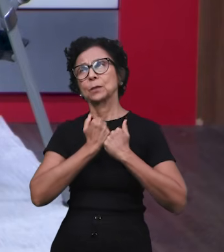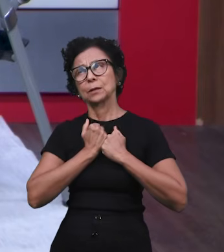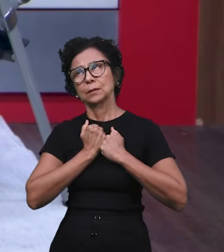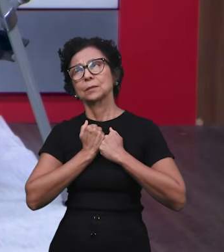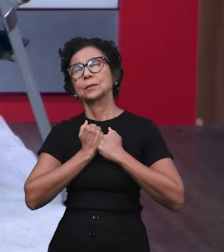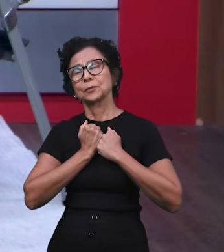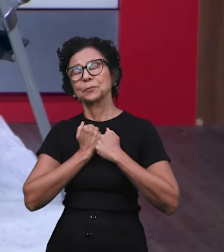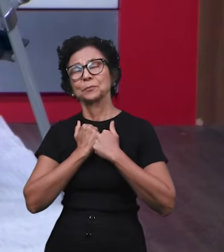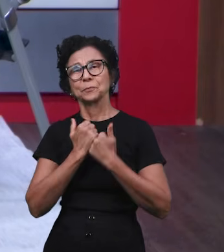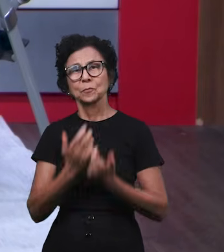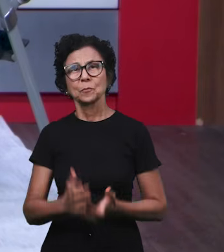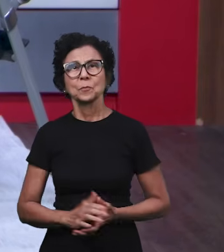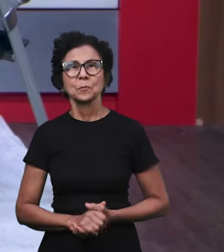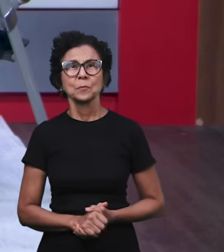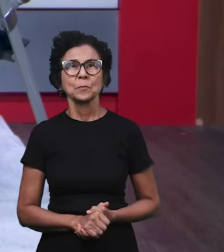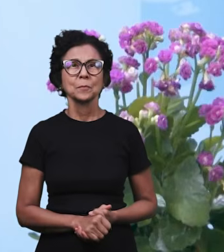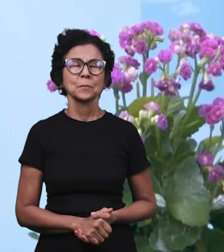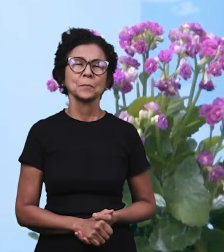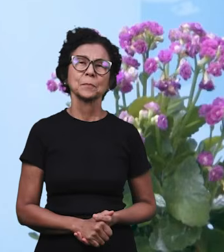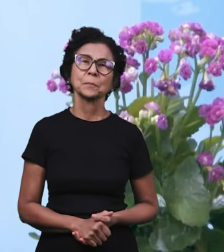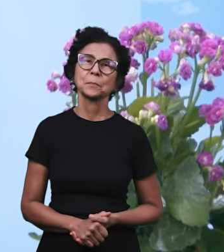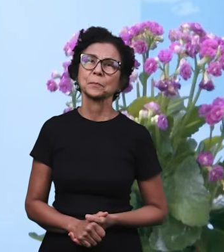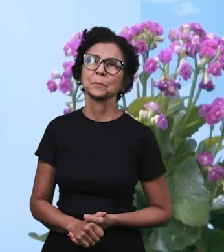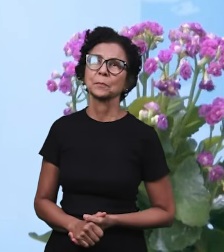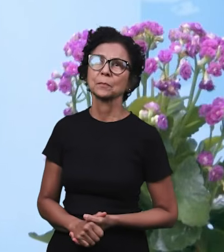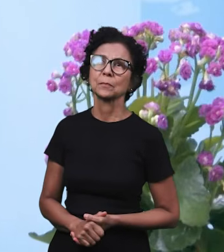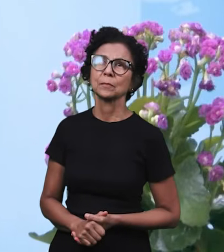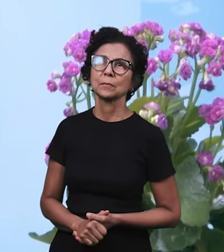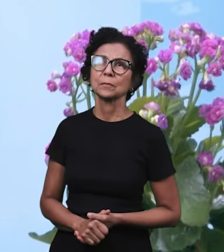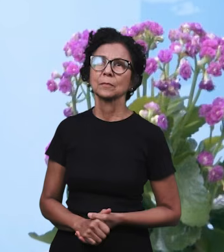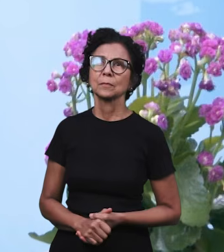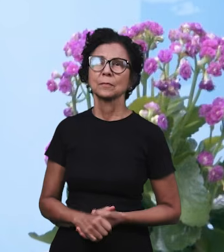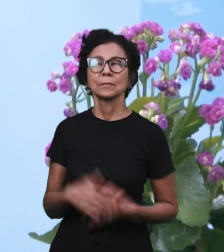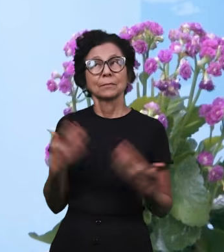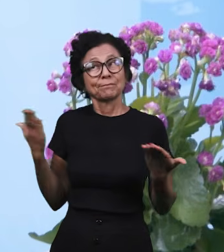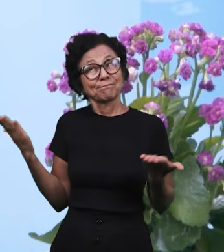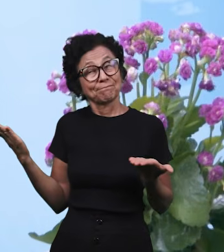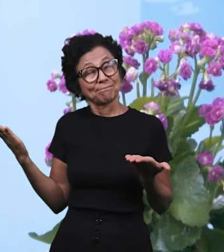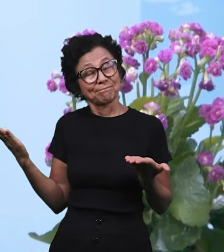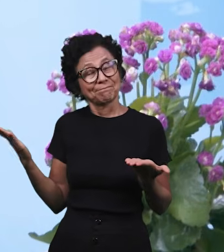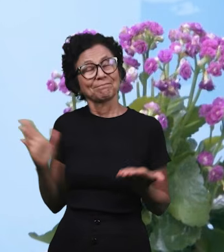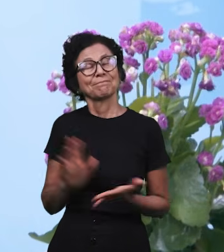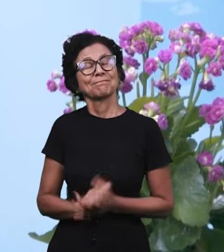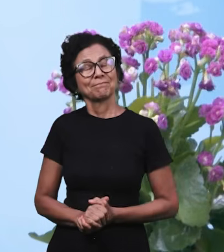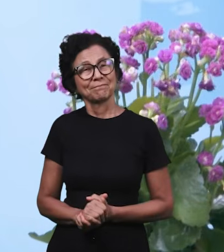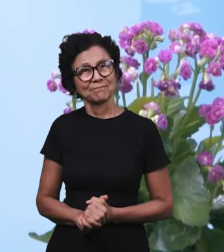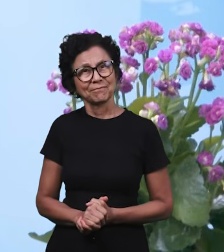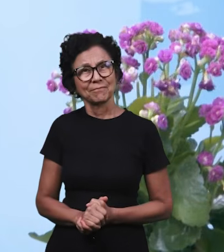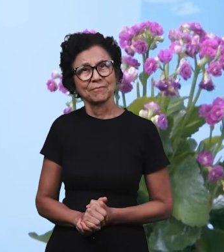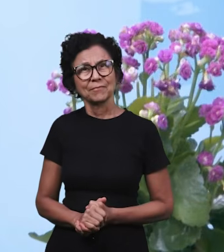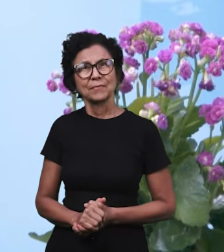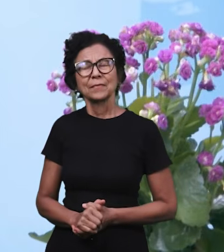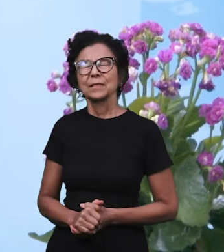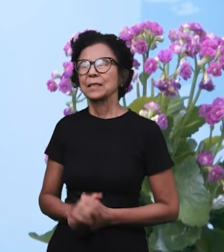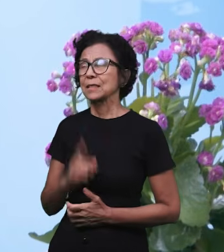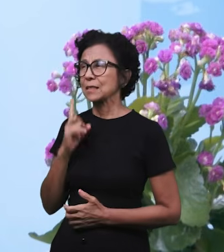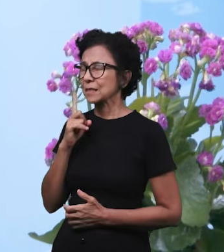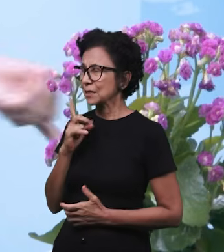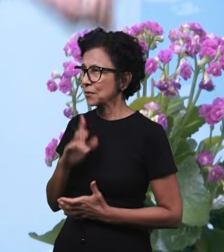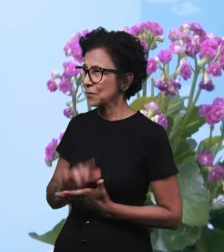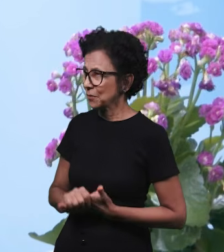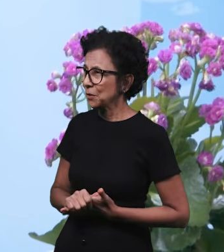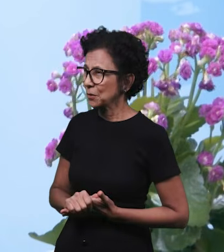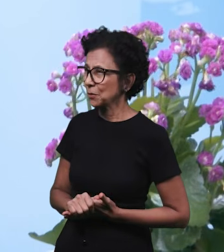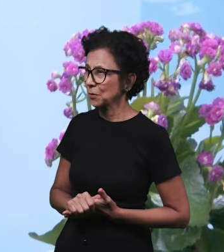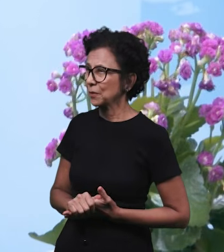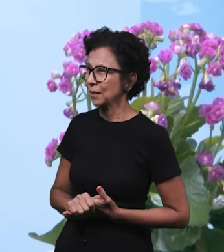tu morreste. Então, ó, Jesus morreu aqui, ó, me substituiu. É isso. Tá vendo o novo texto, Pri, que foi gerado, mas